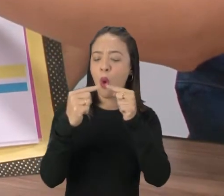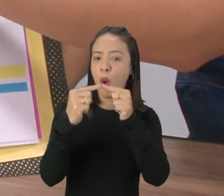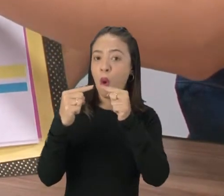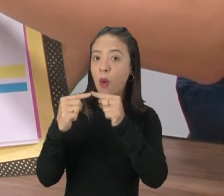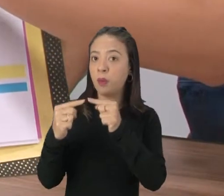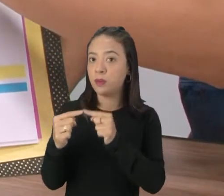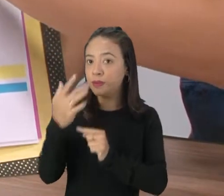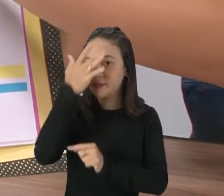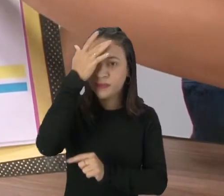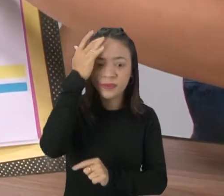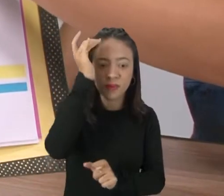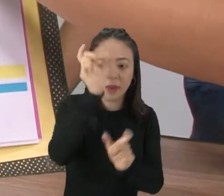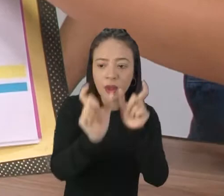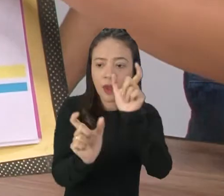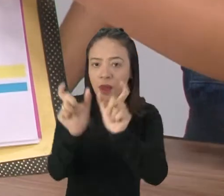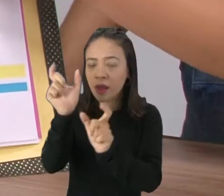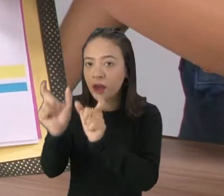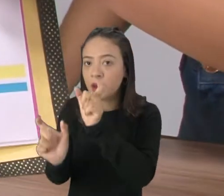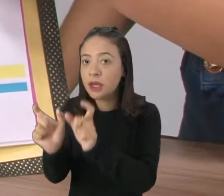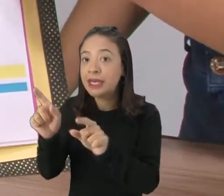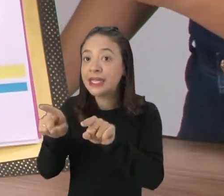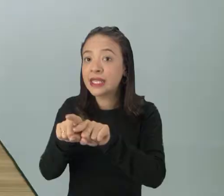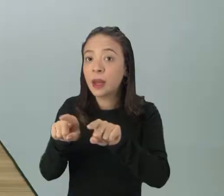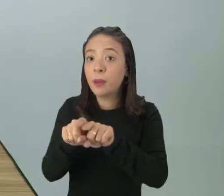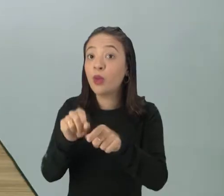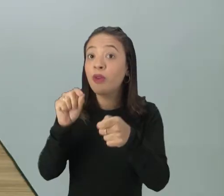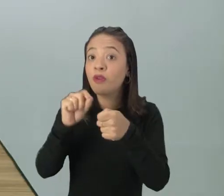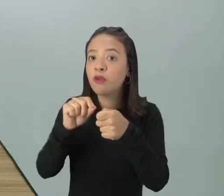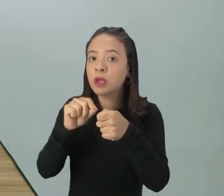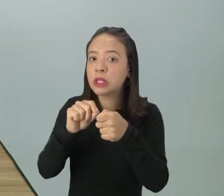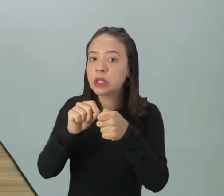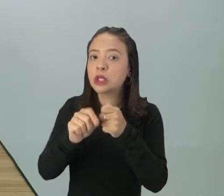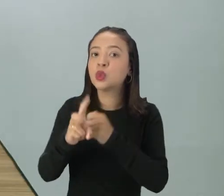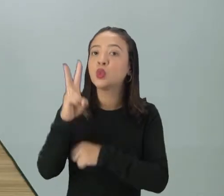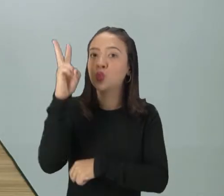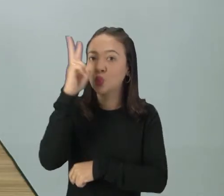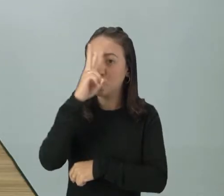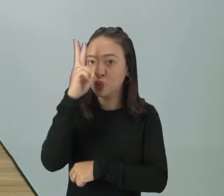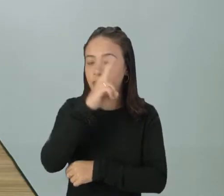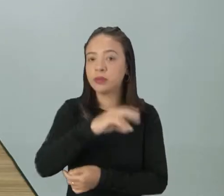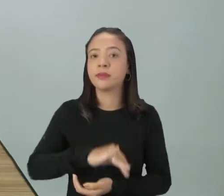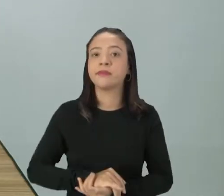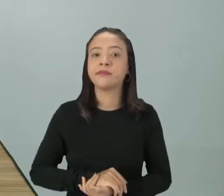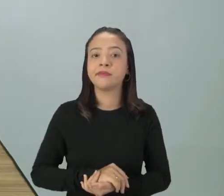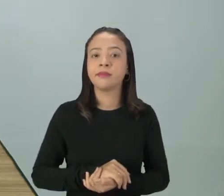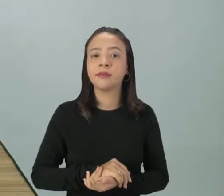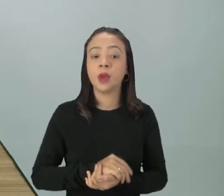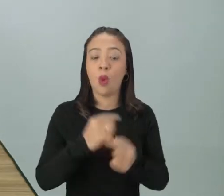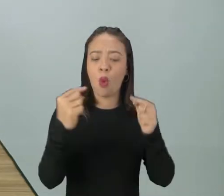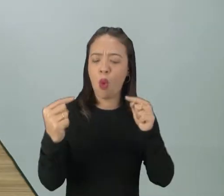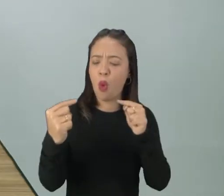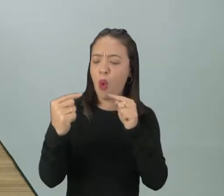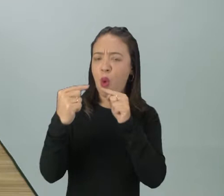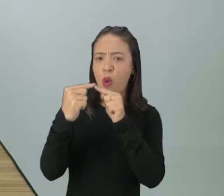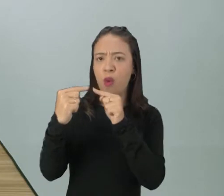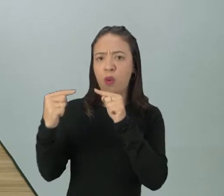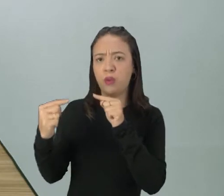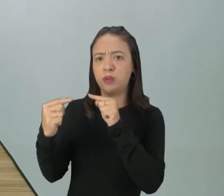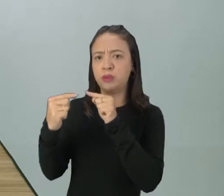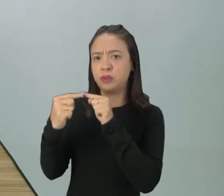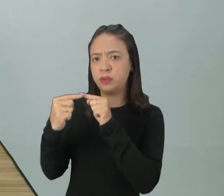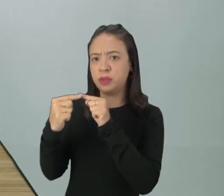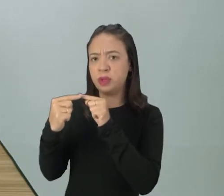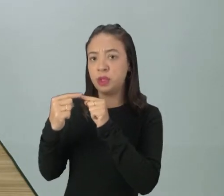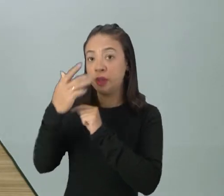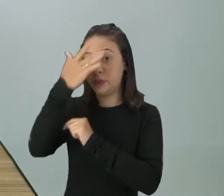personagens às suas ações. Vamos ligar os personagens que a gente